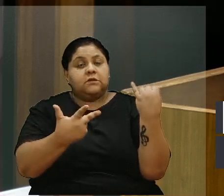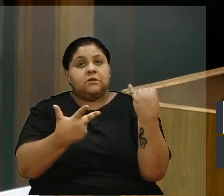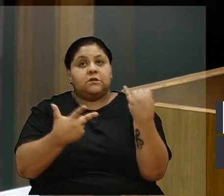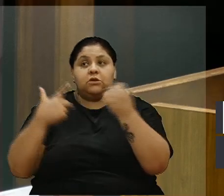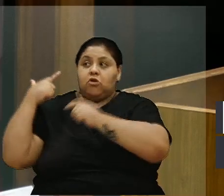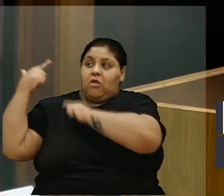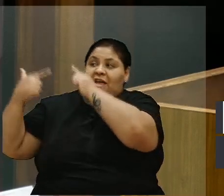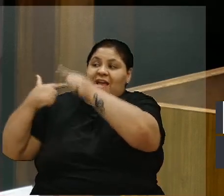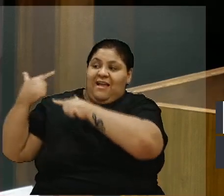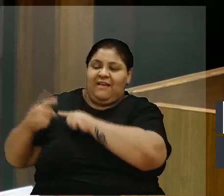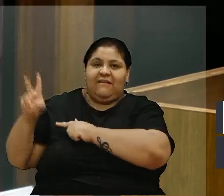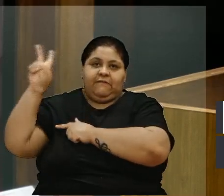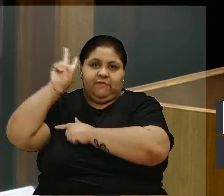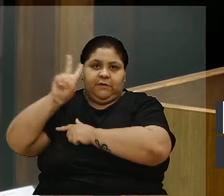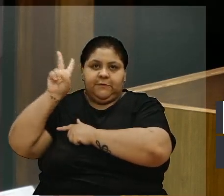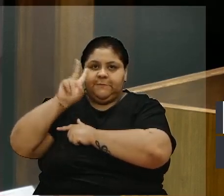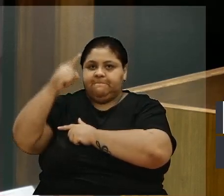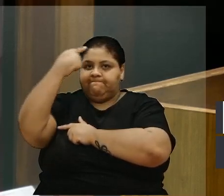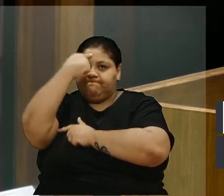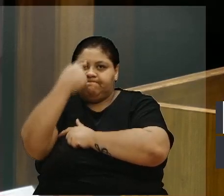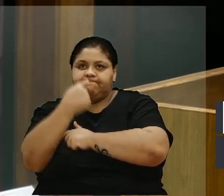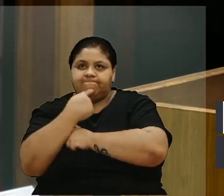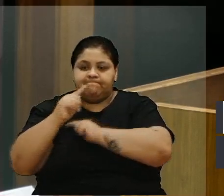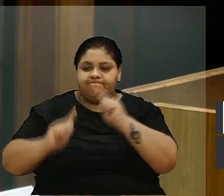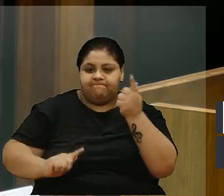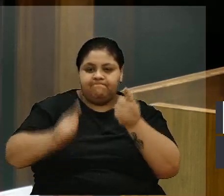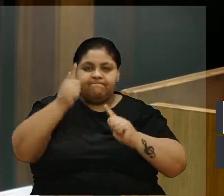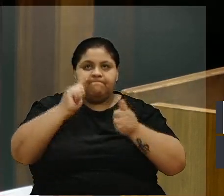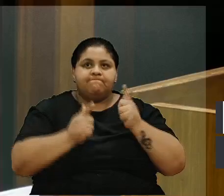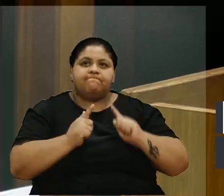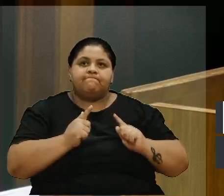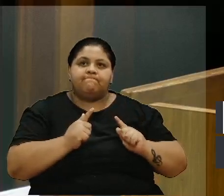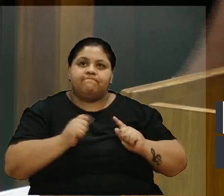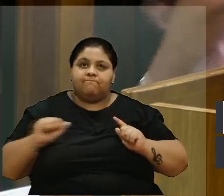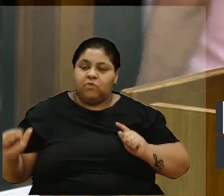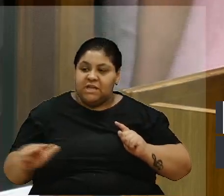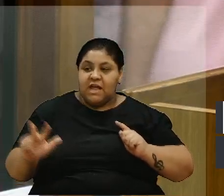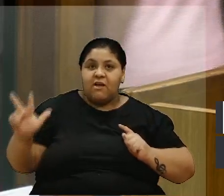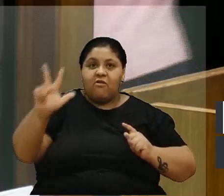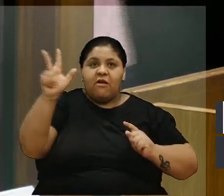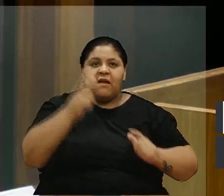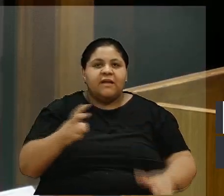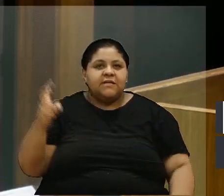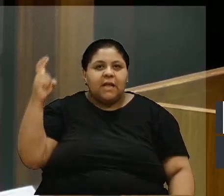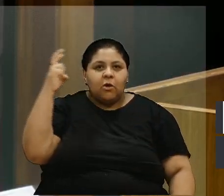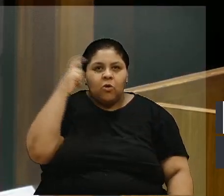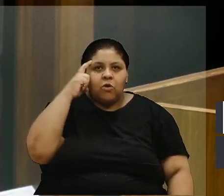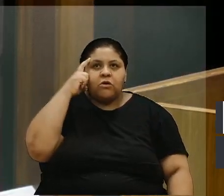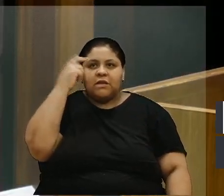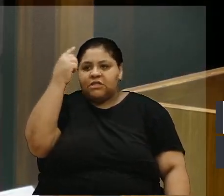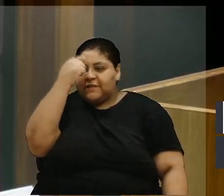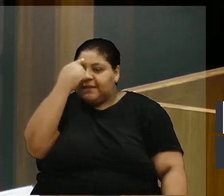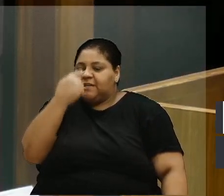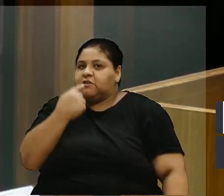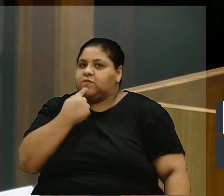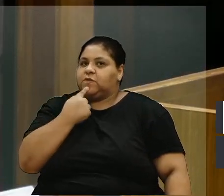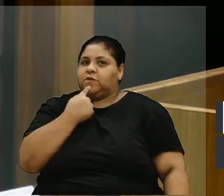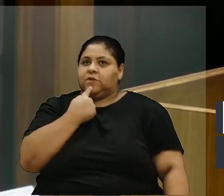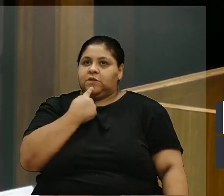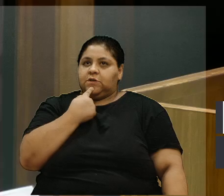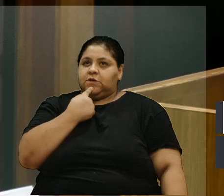herança histórica e identitária do Carnaval, que é a valorização da cultura, da identidade,